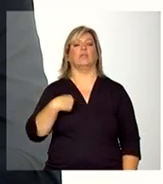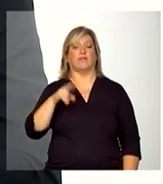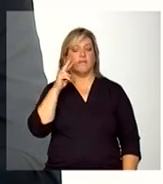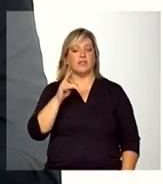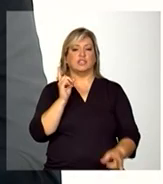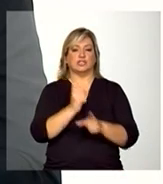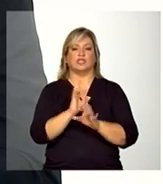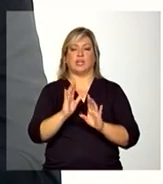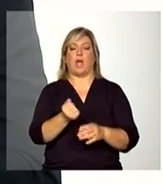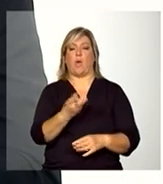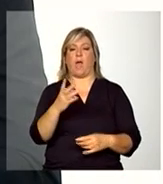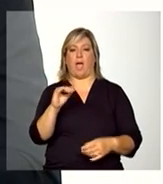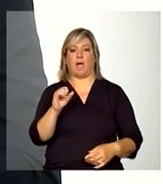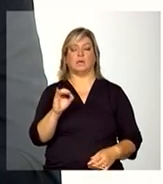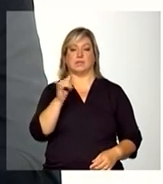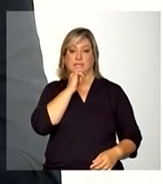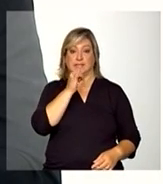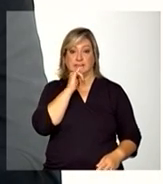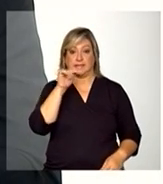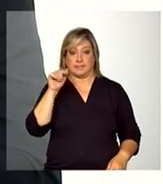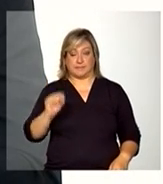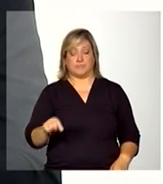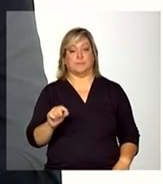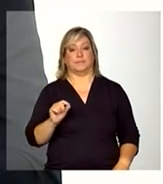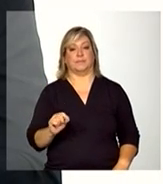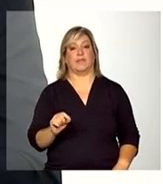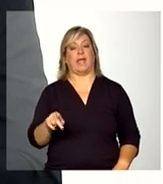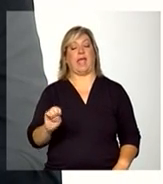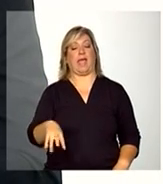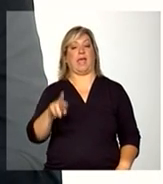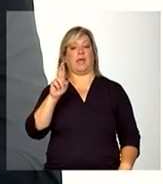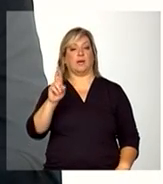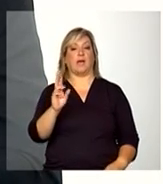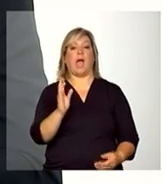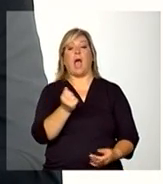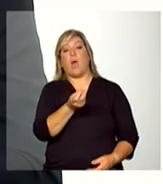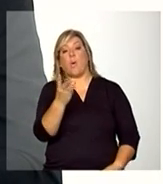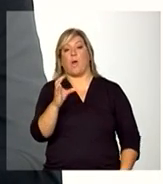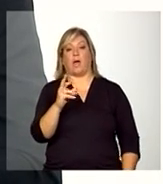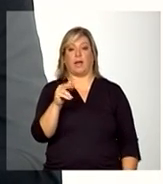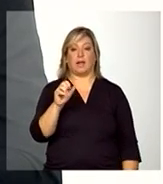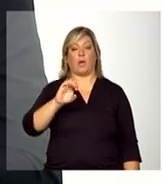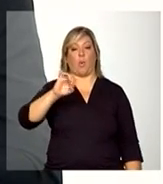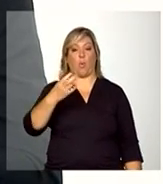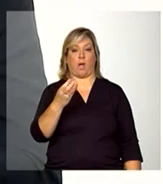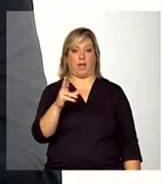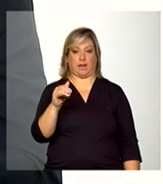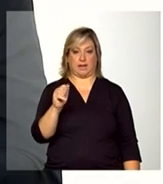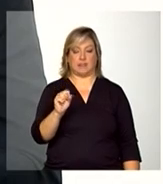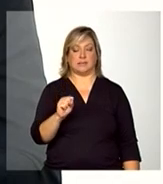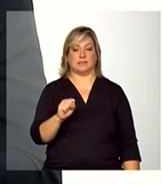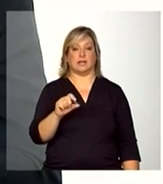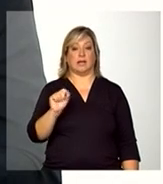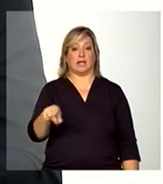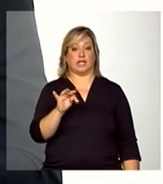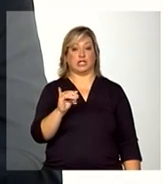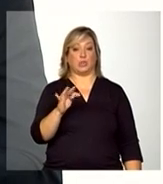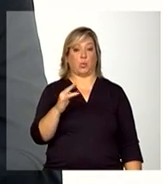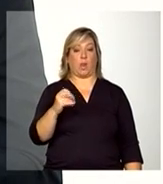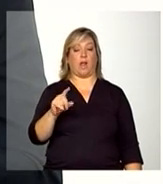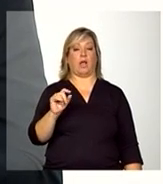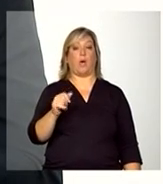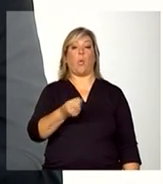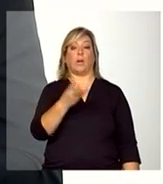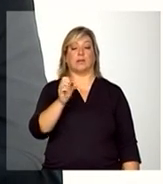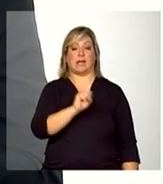adjunto escolhido ele é por exemplo um coordenador de um Cris de um creas E aí o administrador titular quanto quando é solicitado no